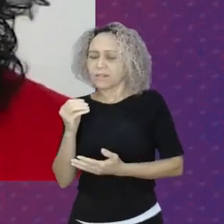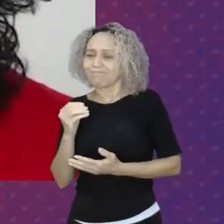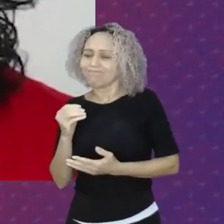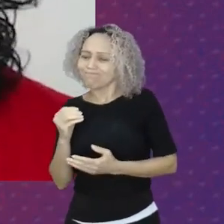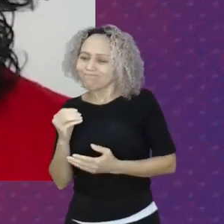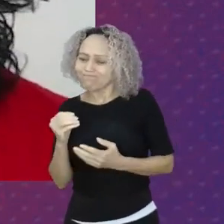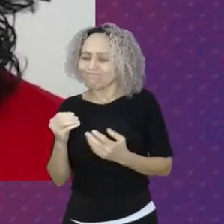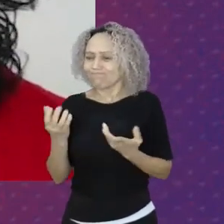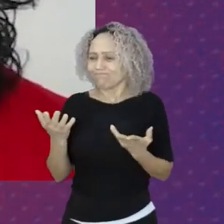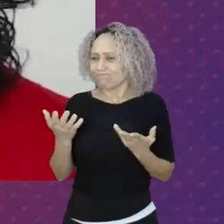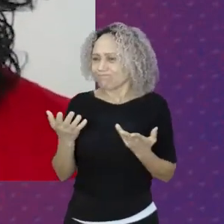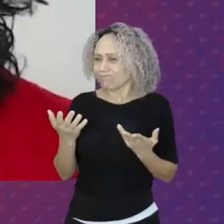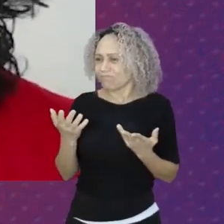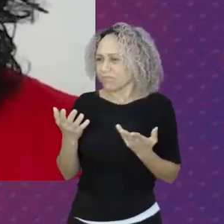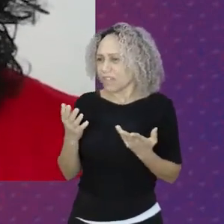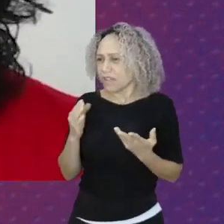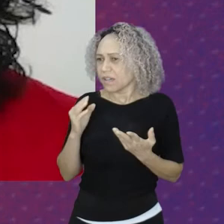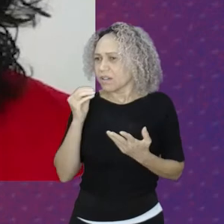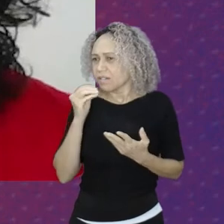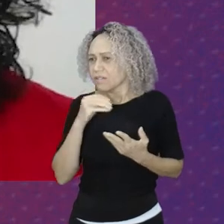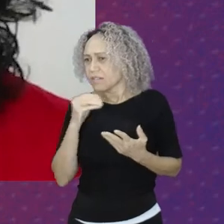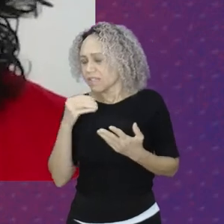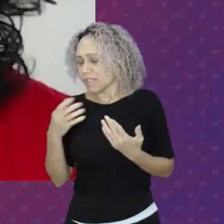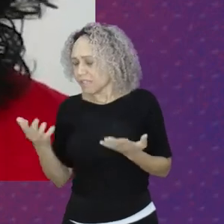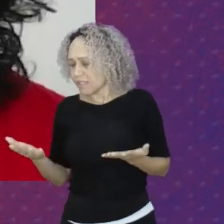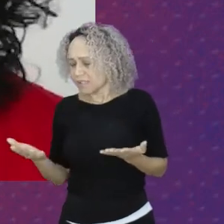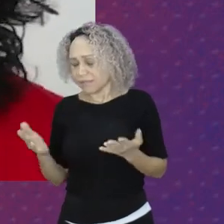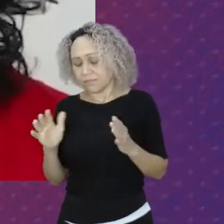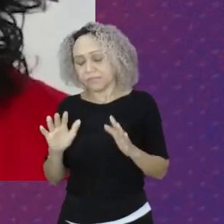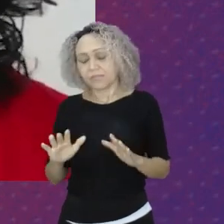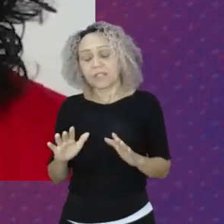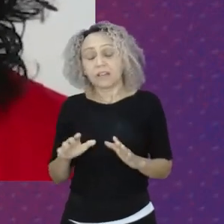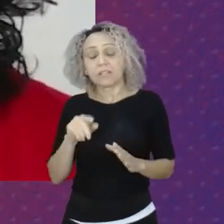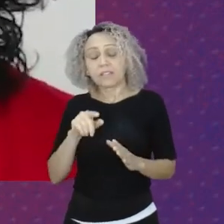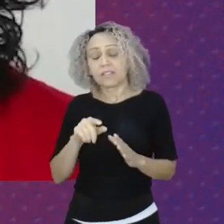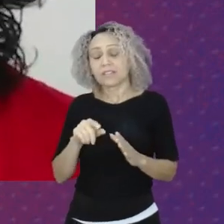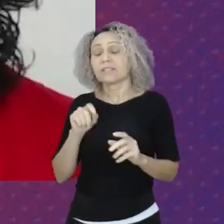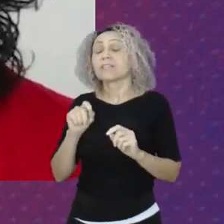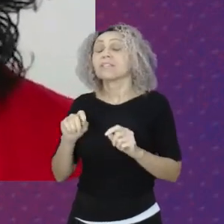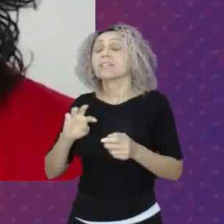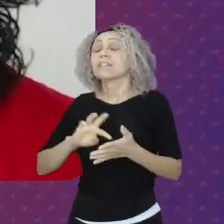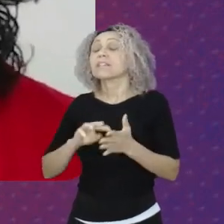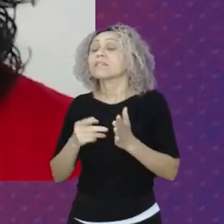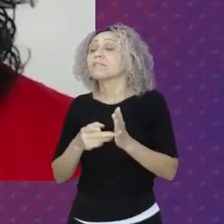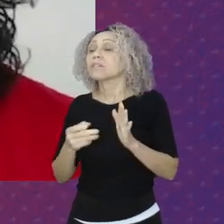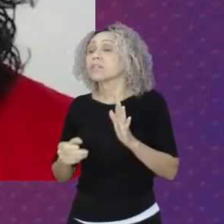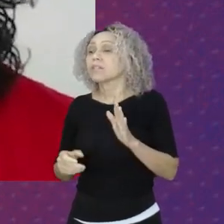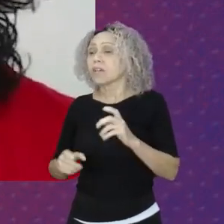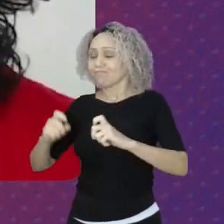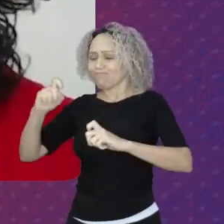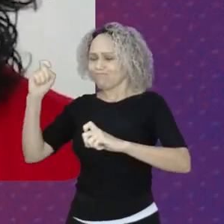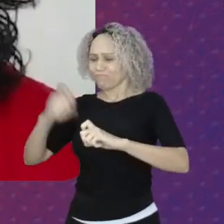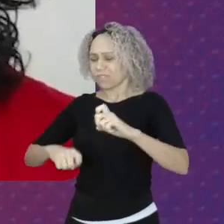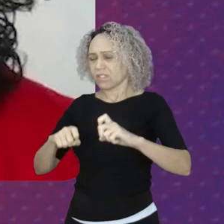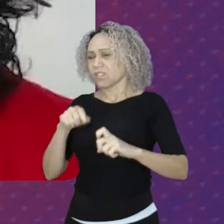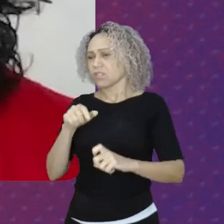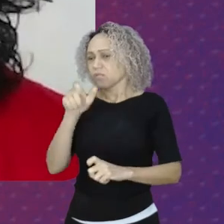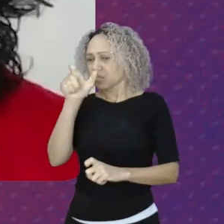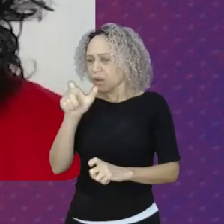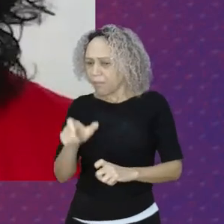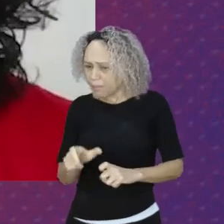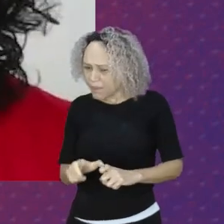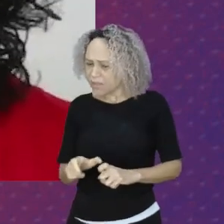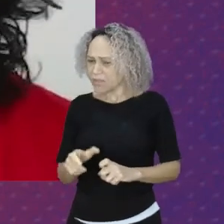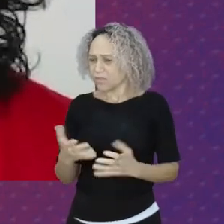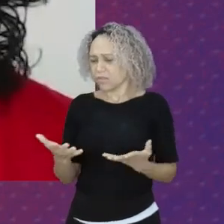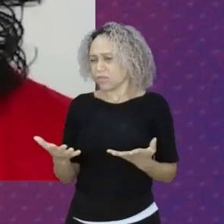é uma lei muito importante, porque antigamente quase nenhuma situação de estupro de vulnerável